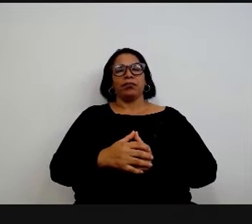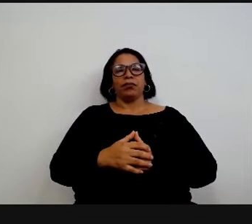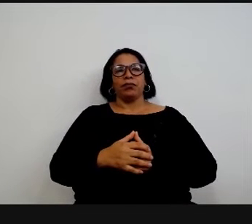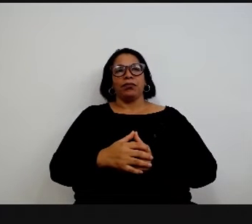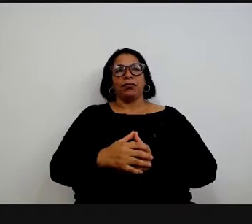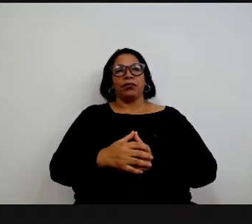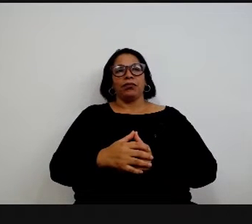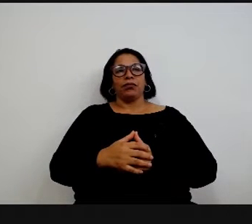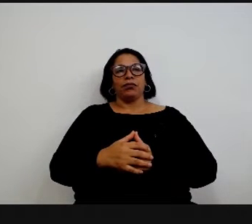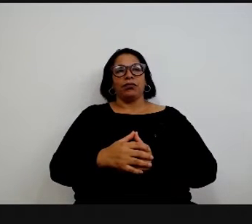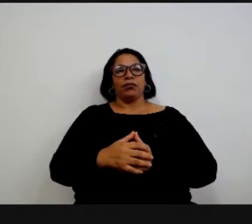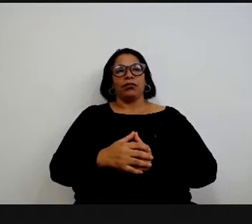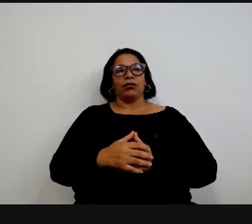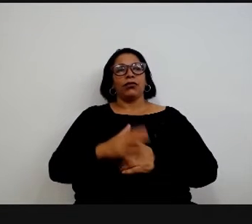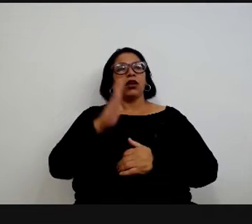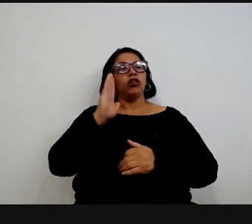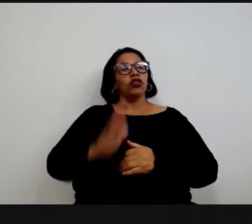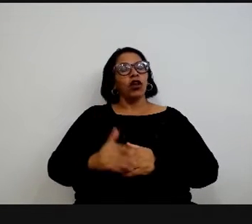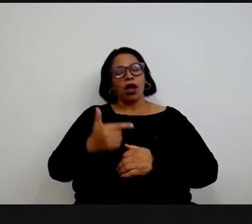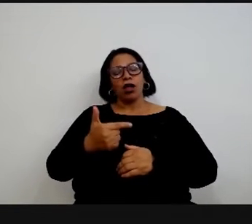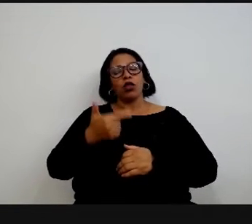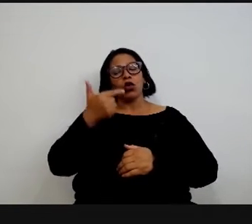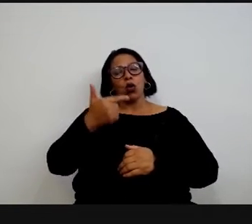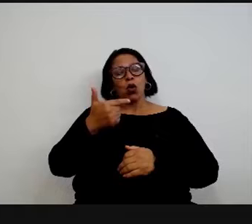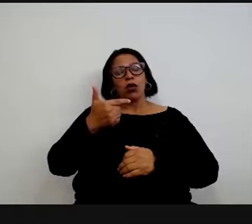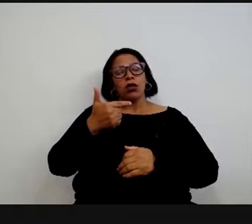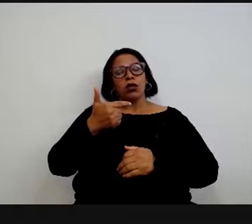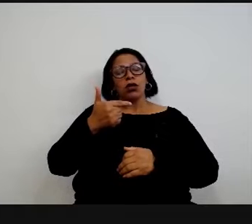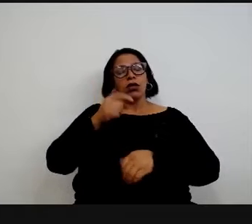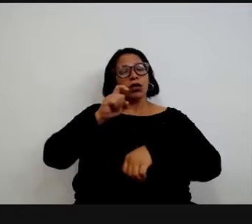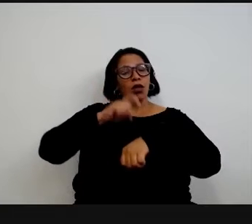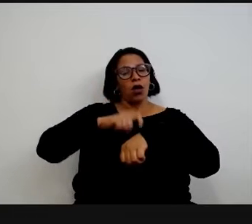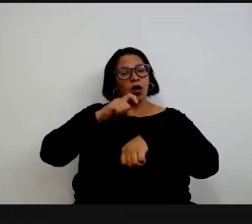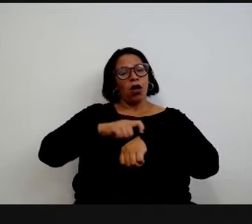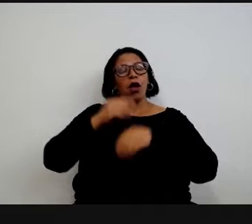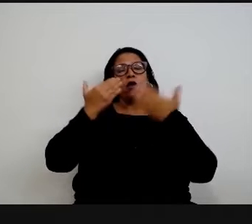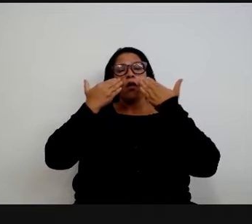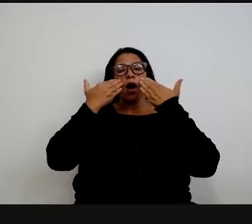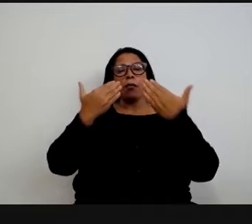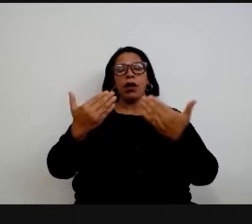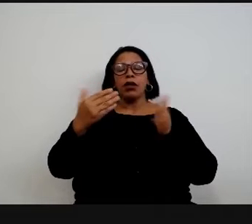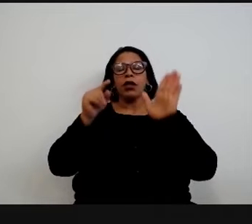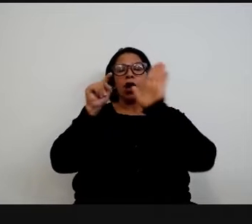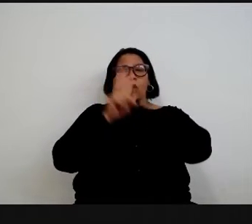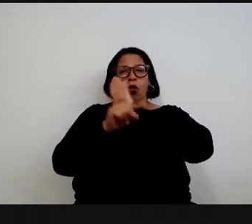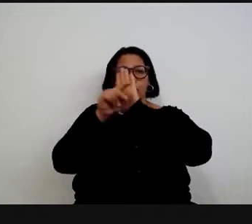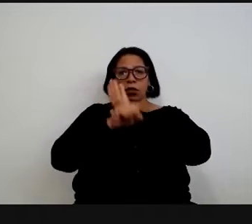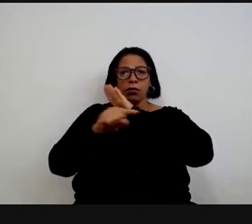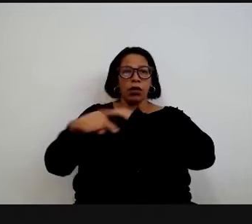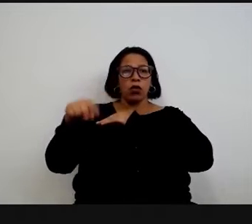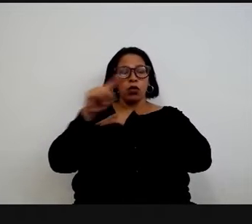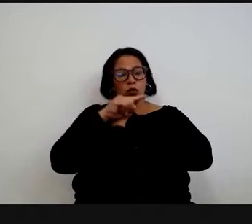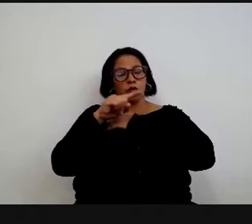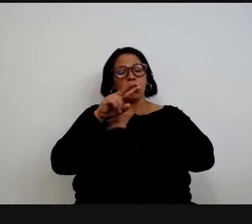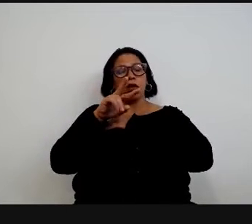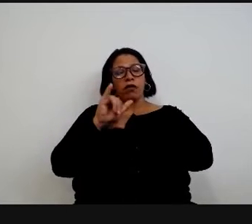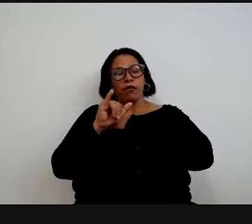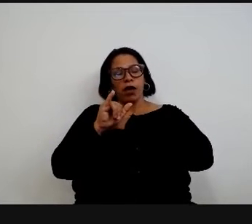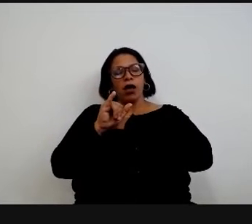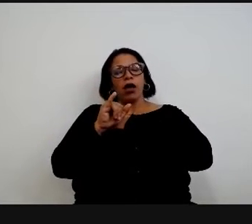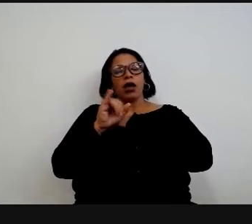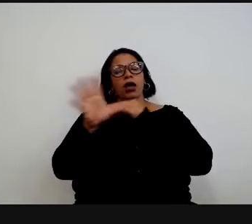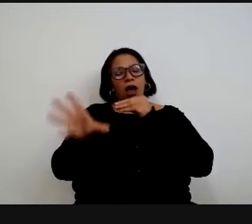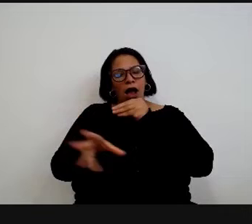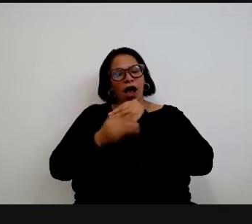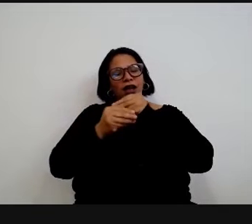já chegamos ali ao meio-dia, eu vou já apresentar aqui algumas perguntas que vão, com